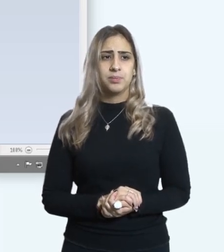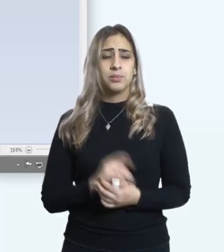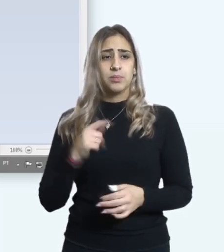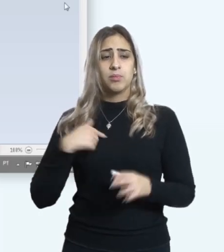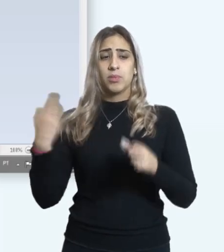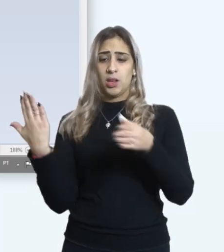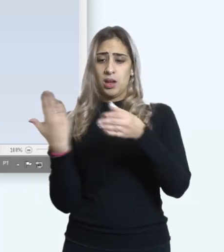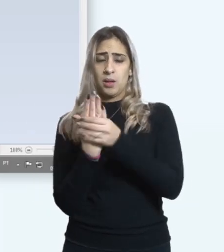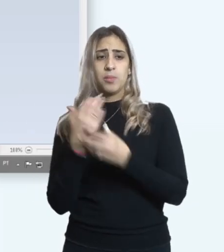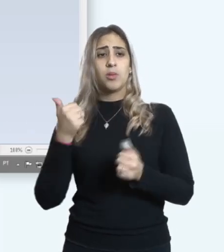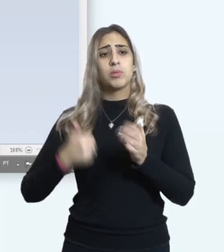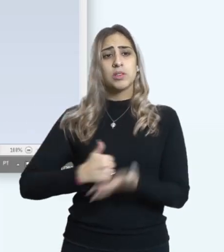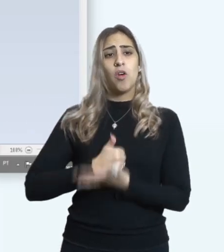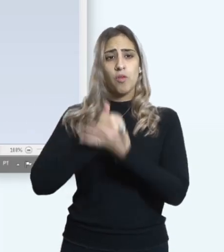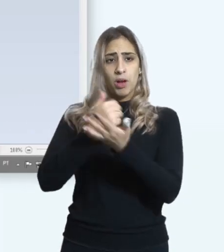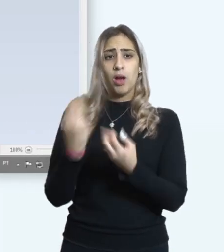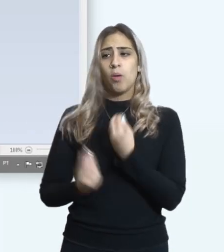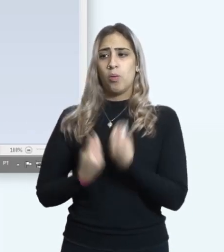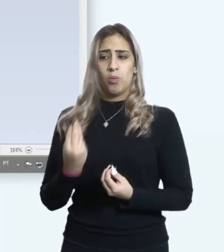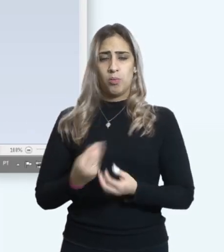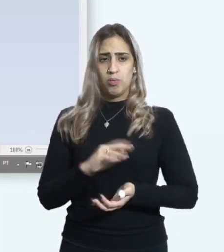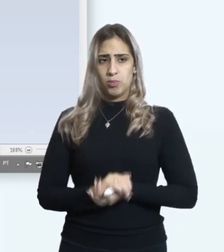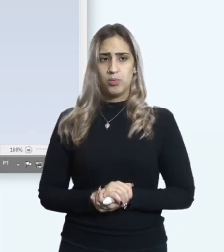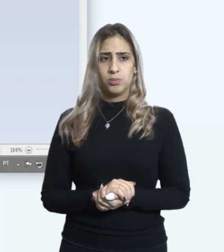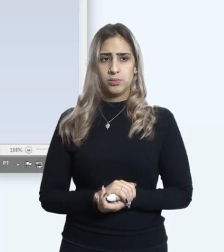Arquivo salvar como,